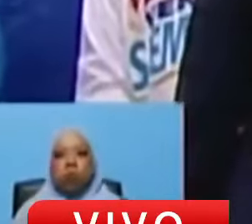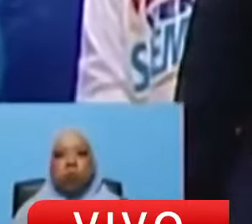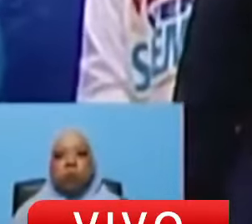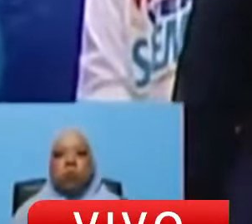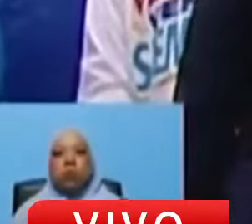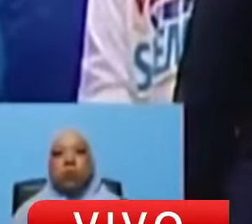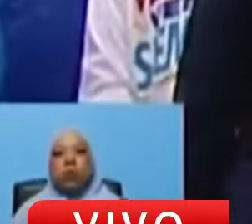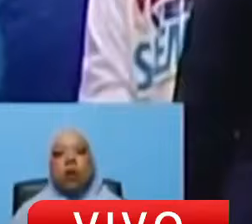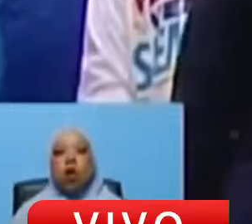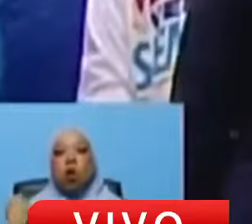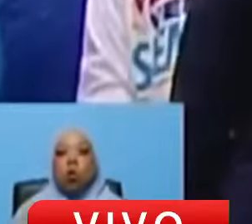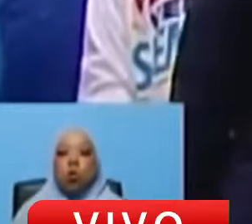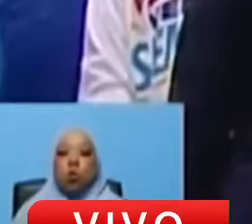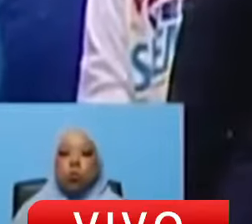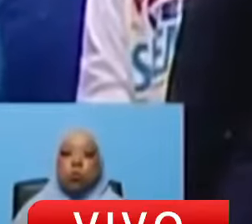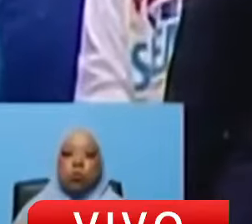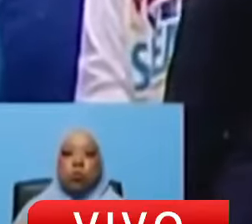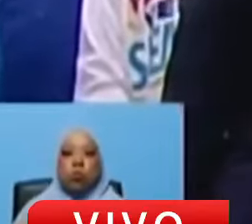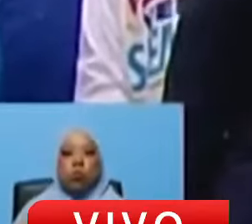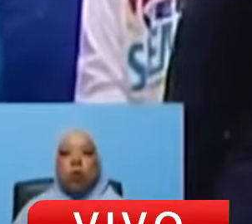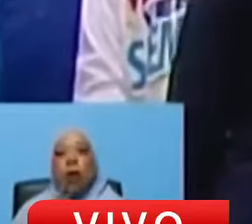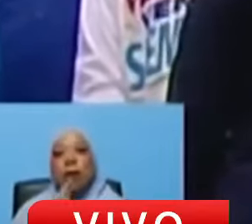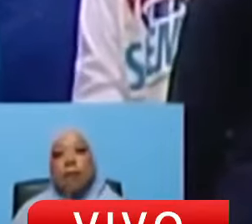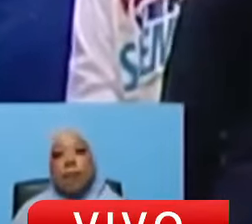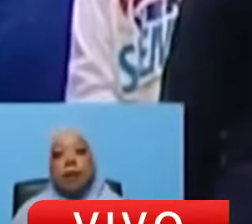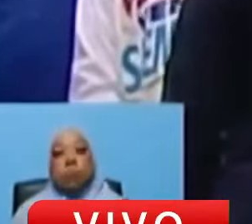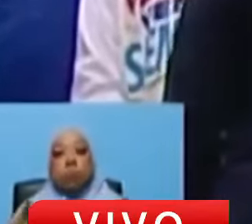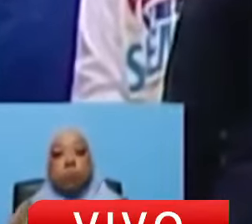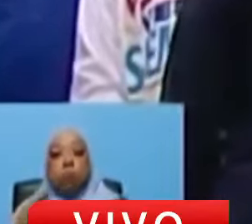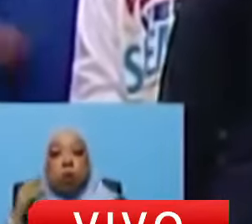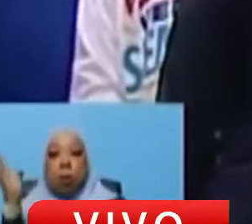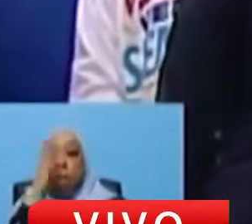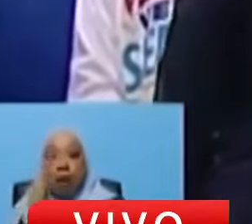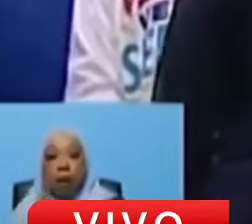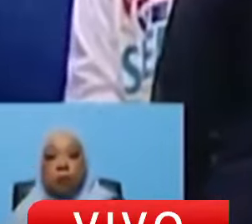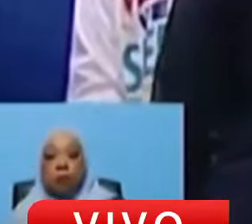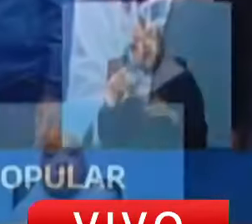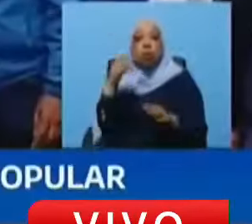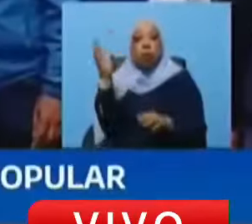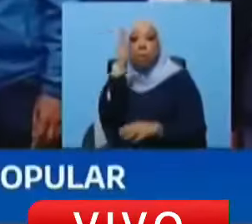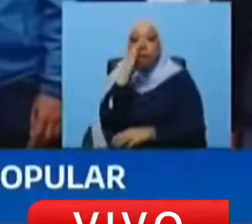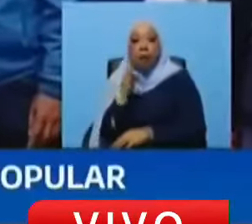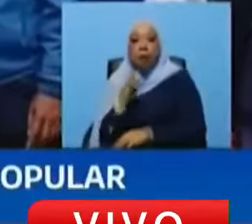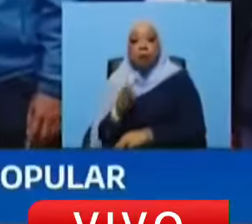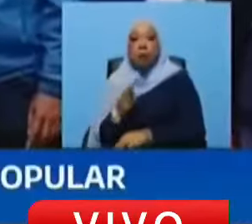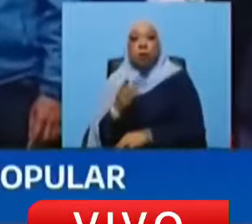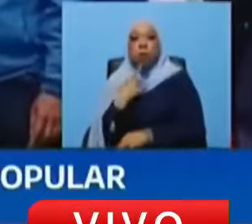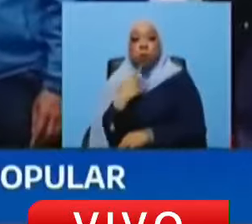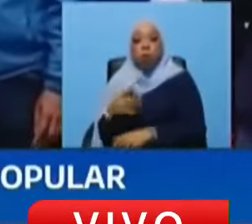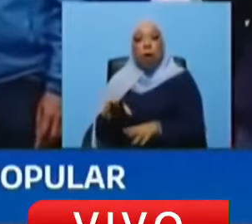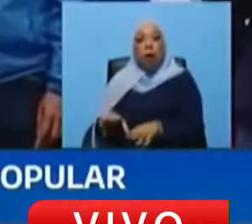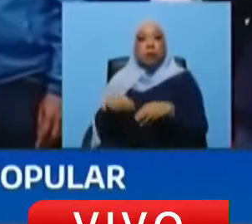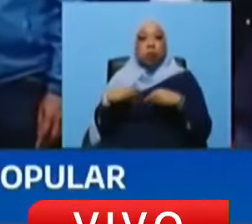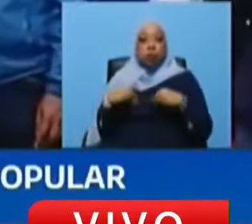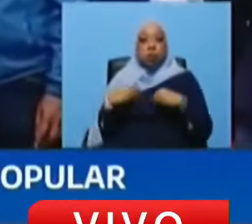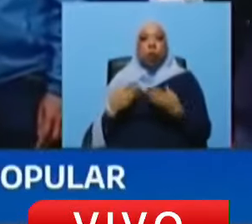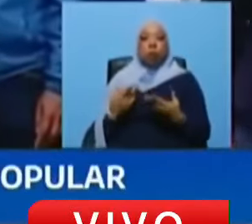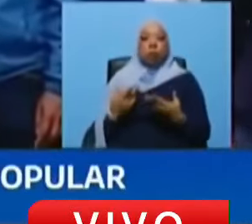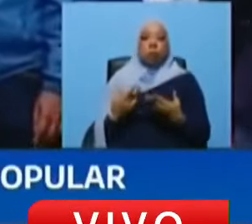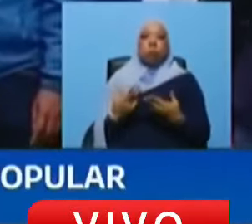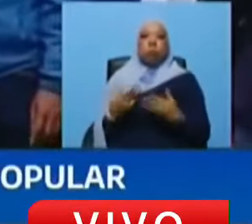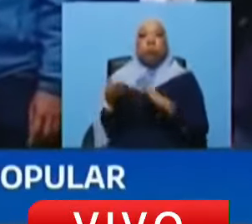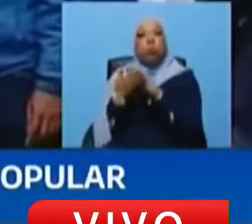é uma data sagrada para a igreja católica e aguarda retorno mas quero ouvi-lo Professor trevisão o que que leva uma